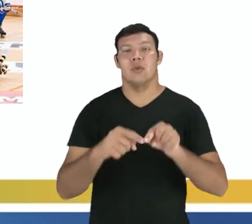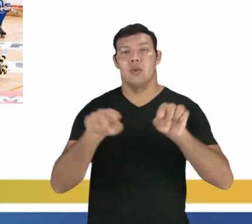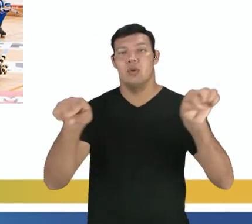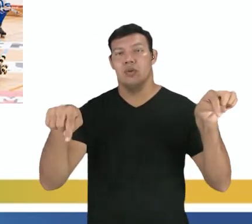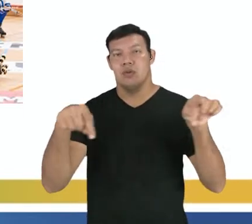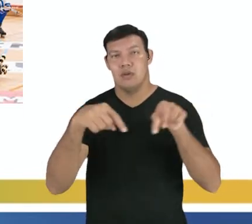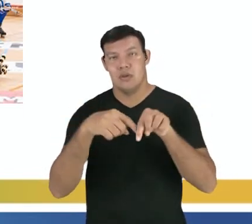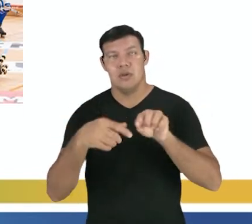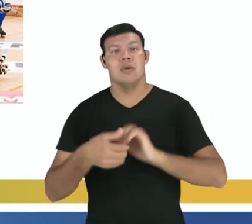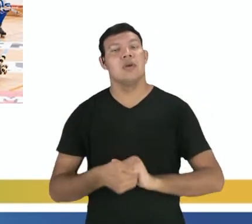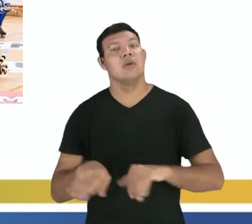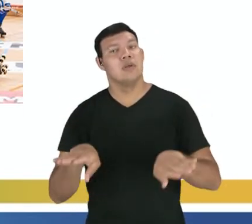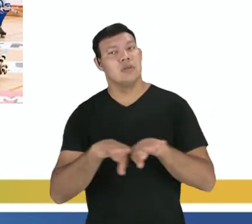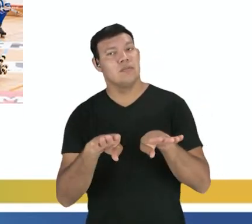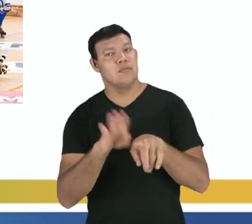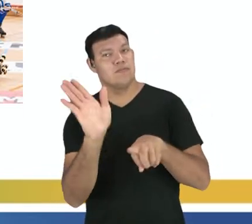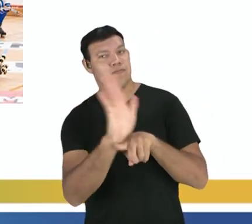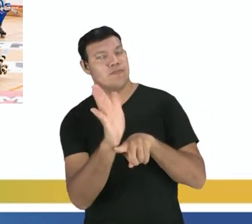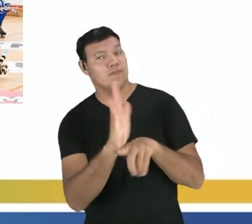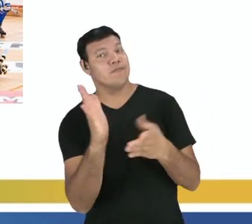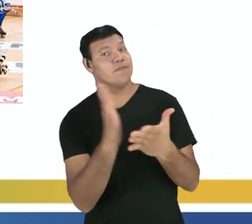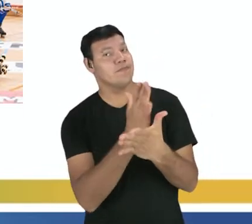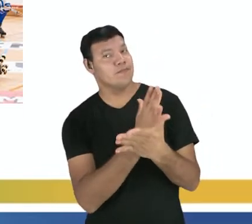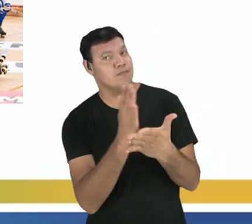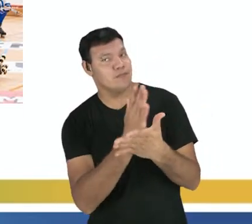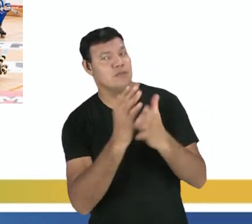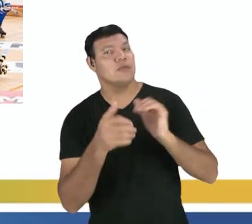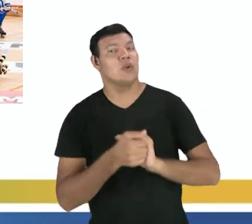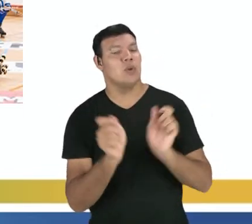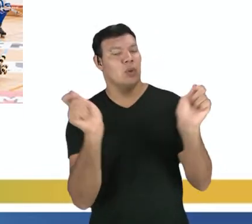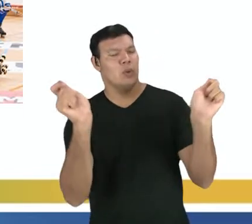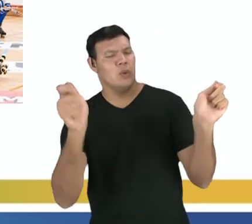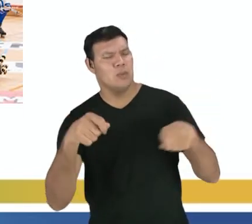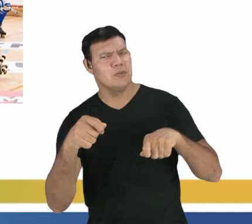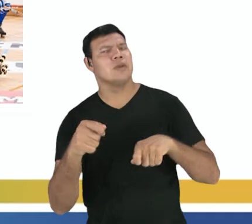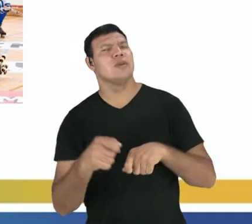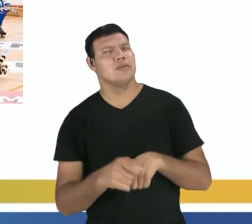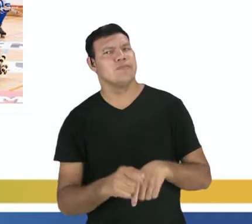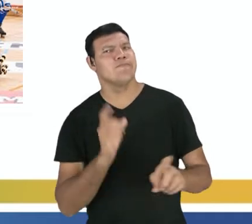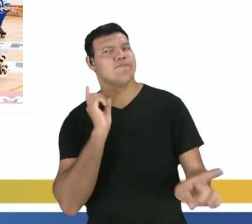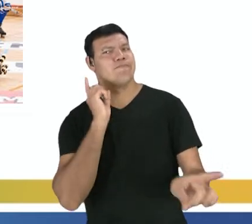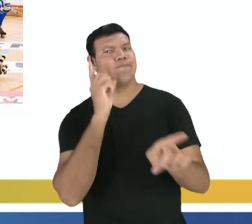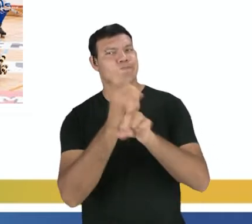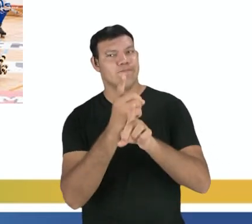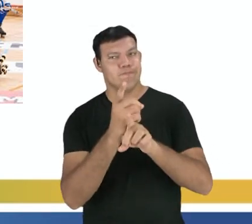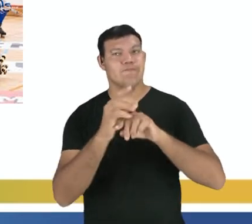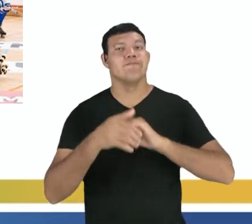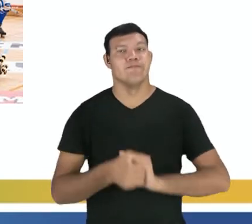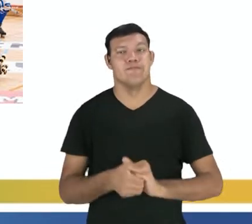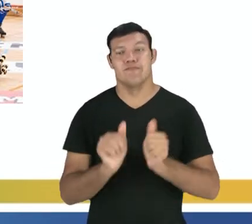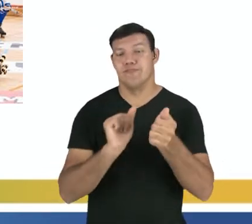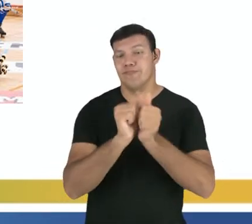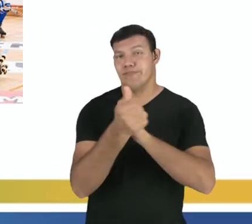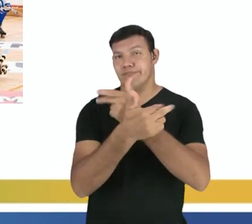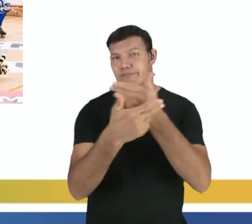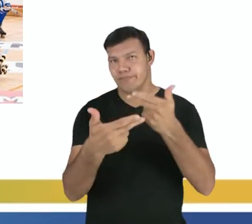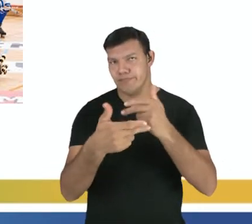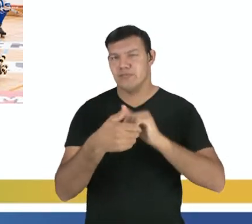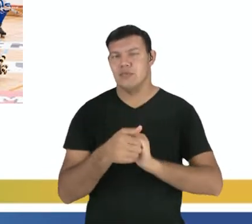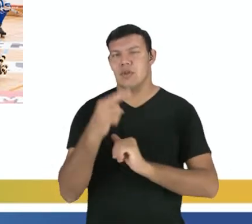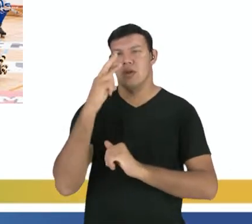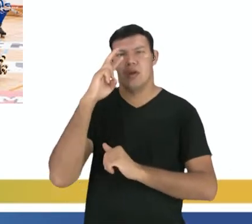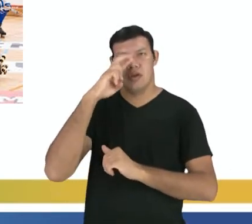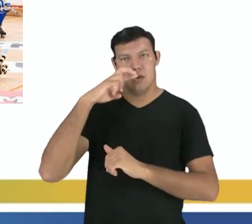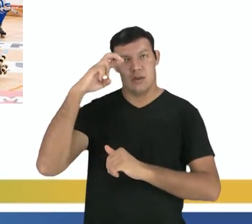E também nos filmes, em alguns filmes, é possível encontrar esse esporte, o hockey. E aí observem